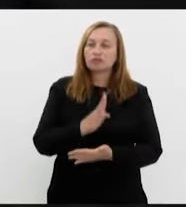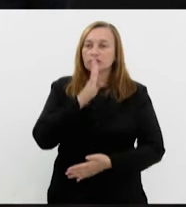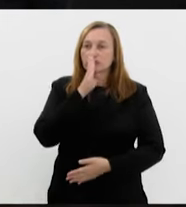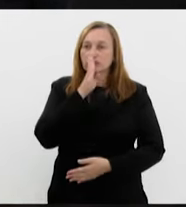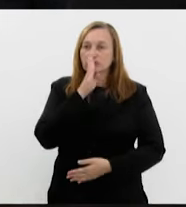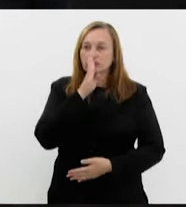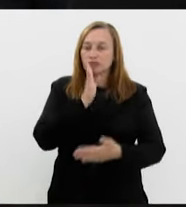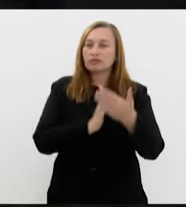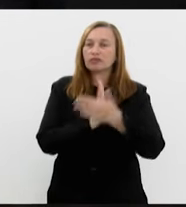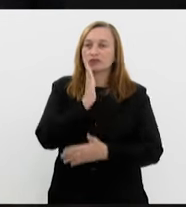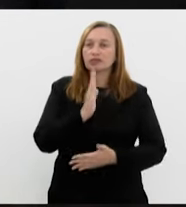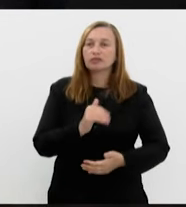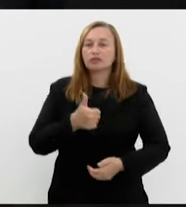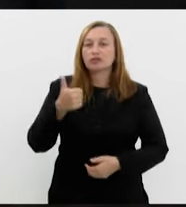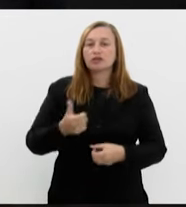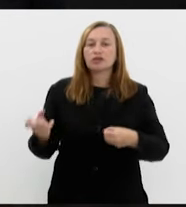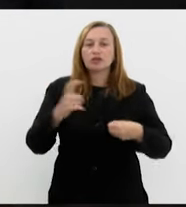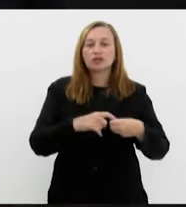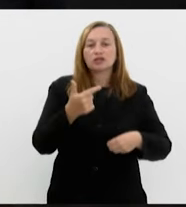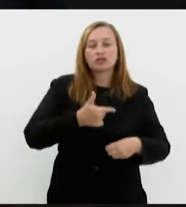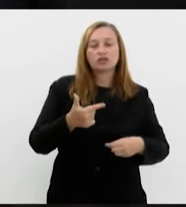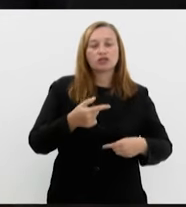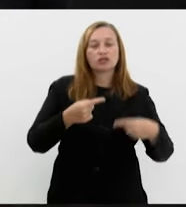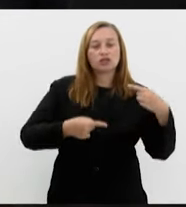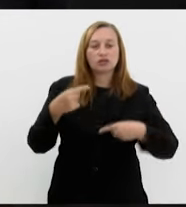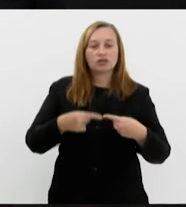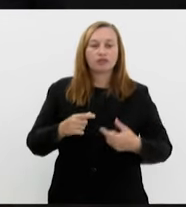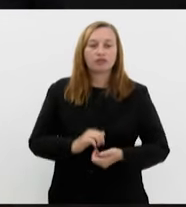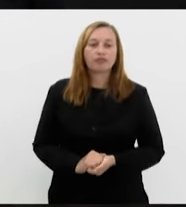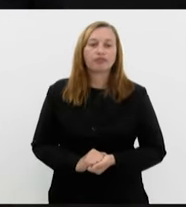estão. Aprovado em primeira e retorna em segunda.